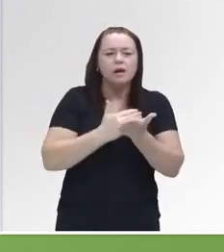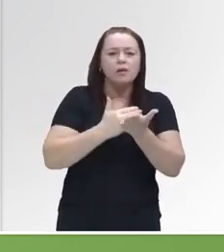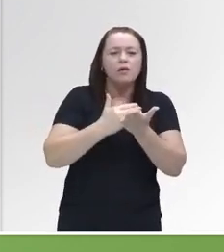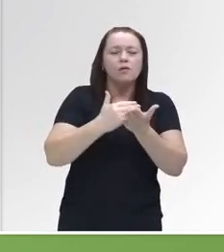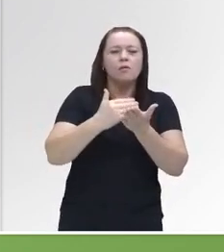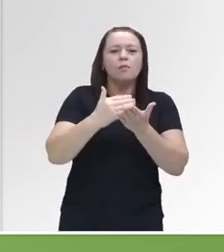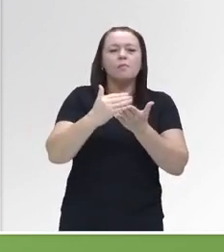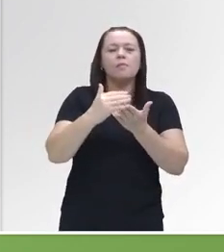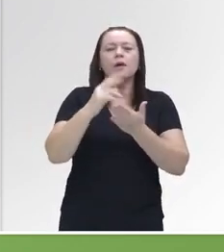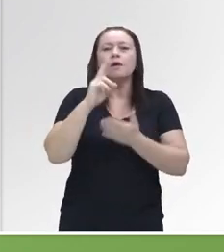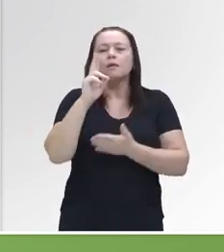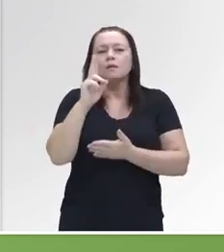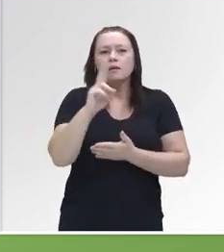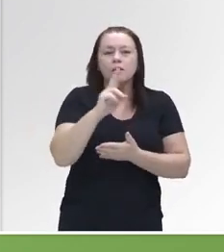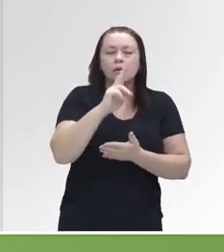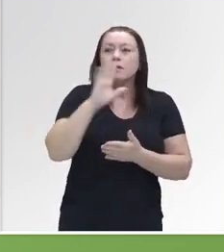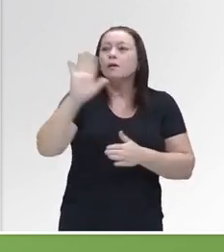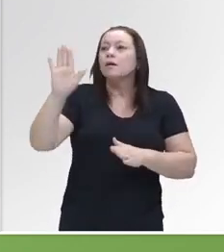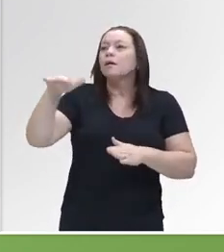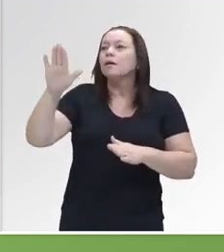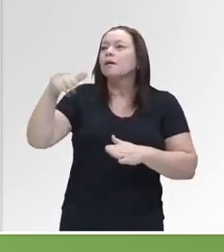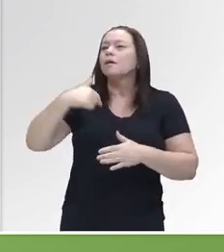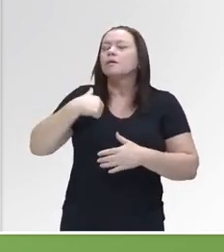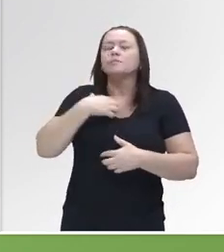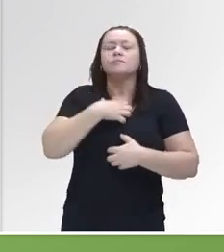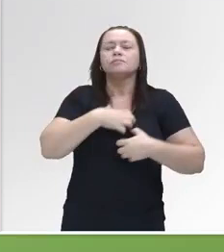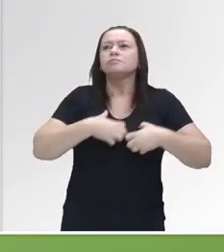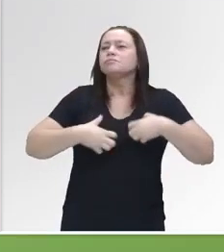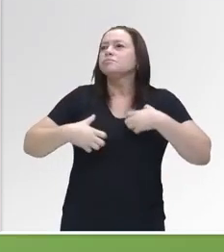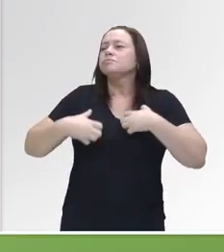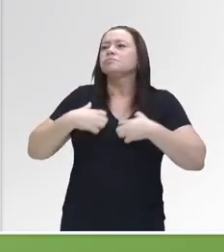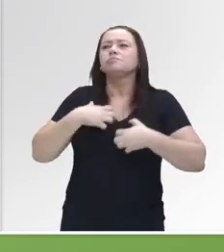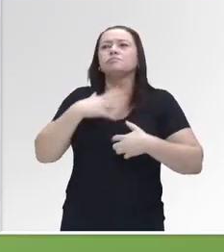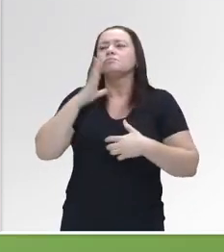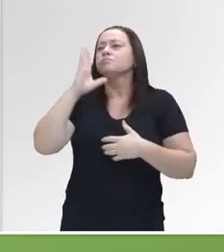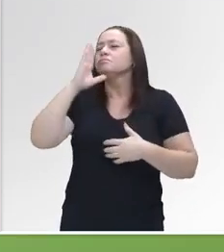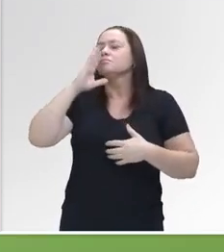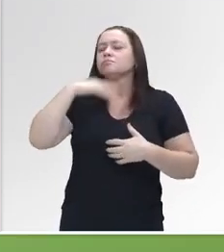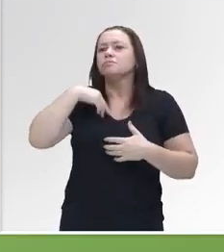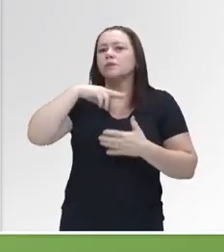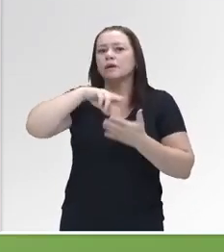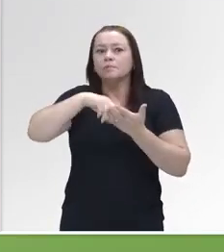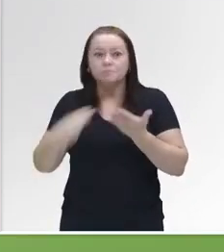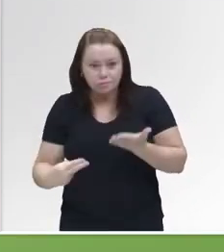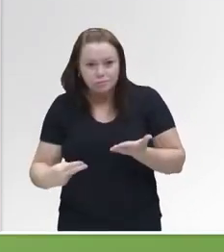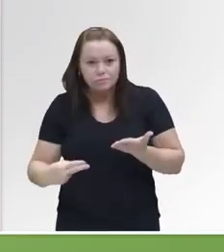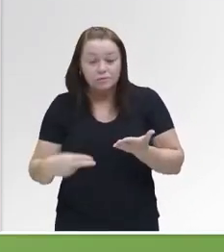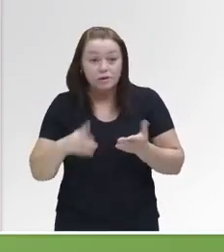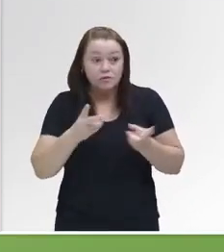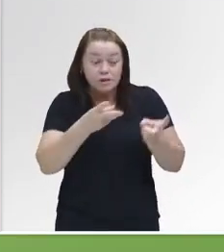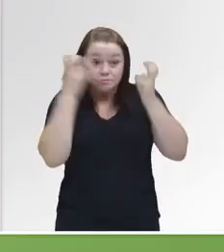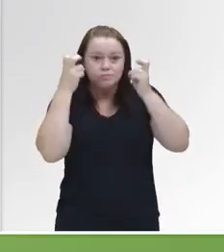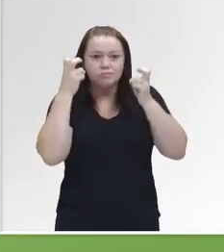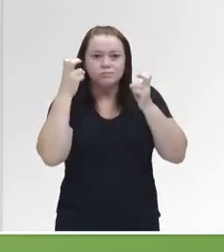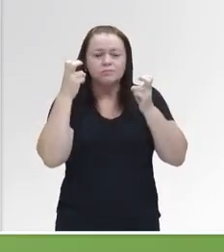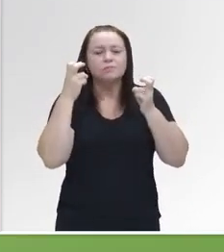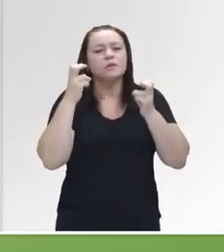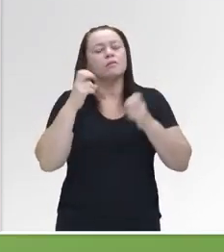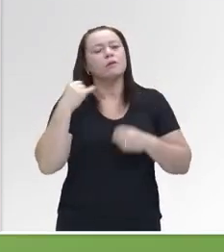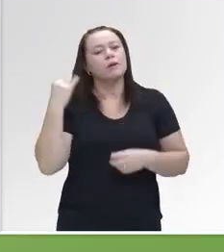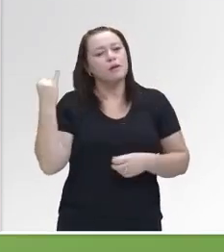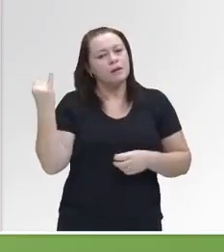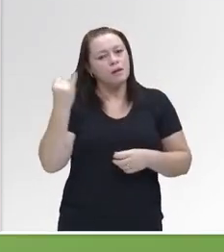ela avisa, ela fala, ou ela se agarra em algum objeto para tentar se manter em pé, é